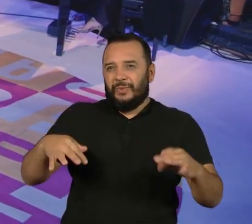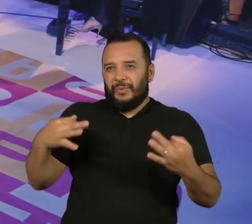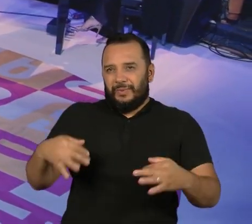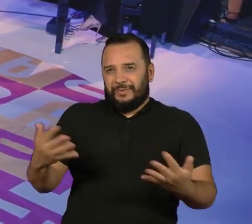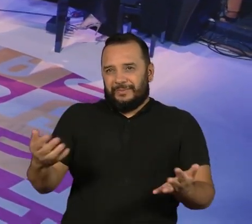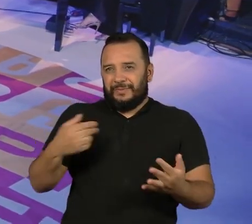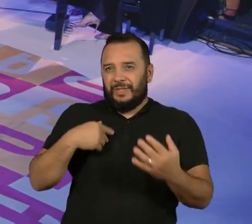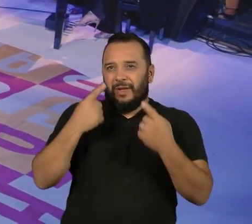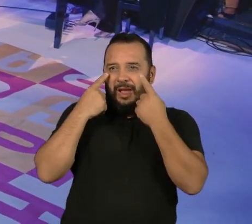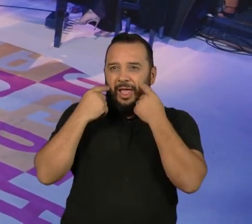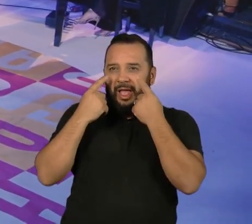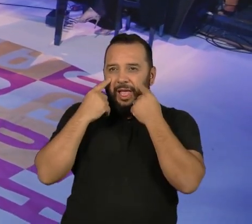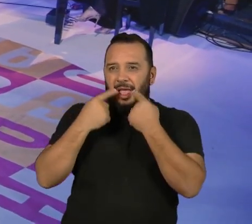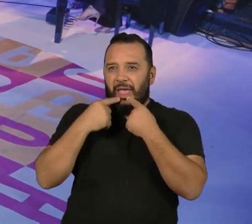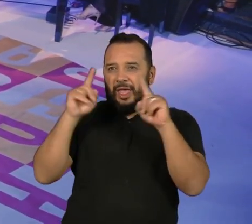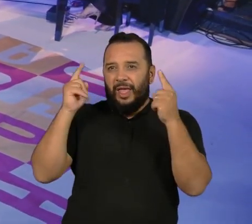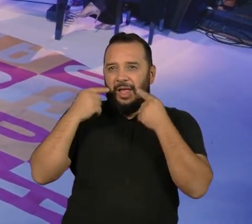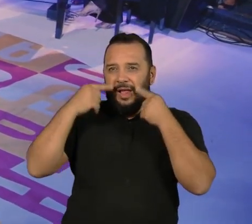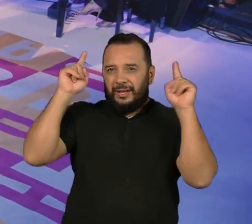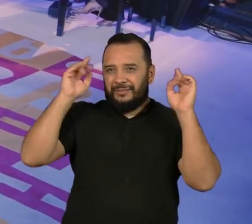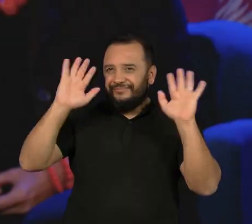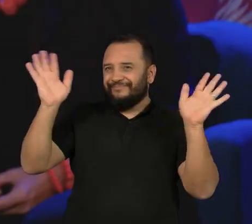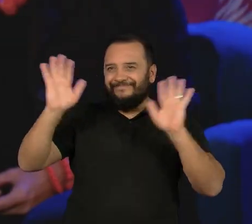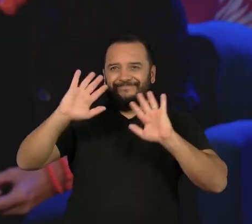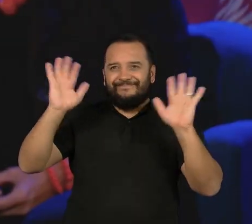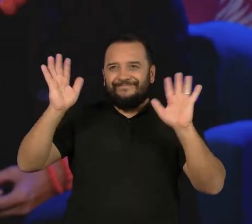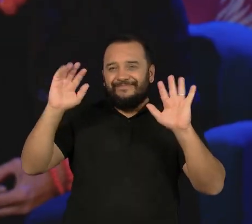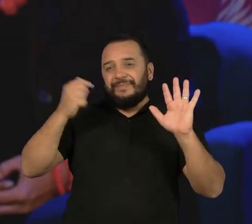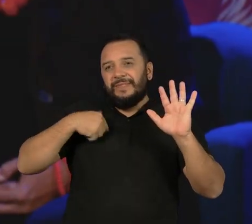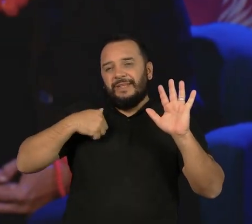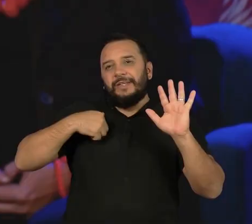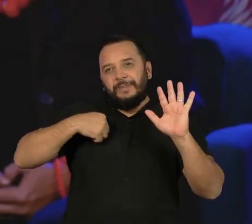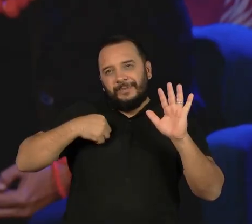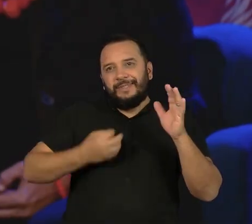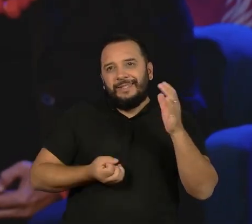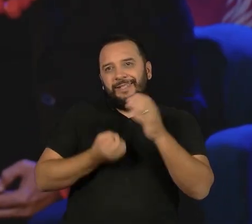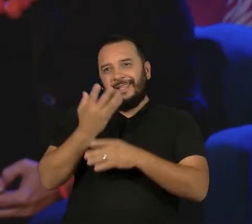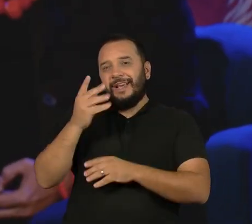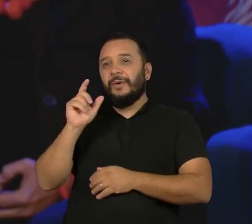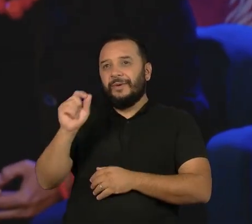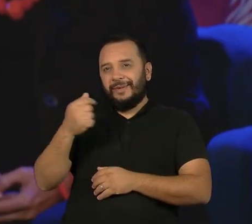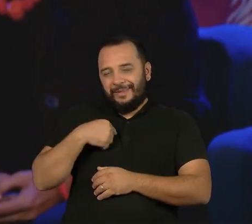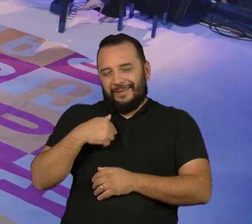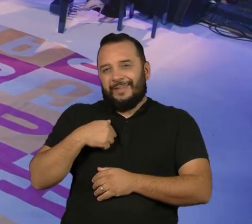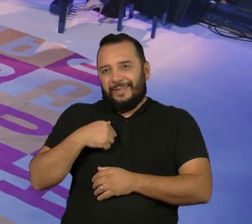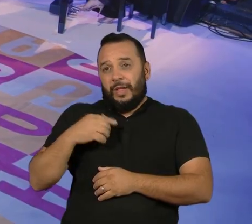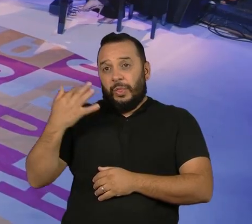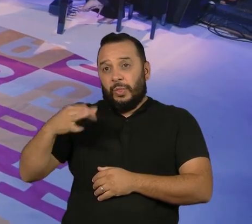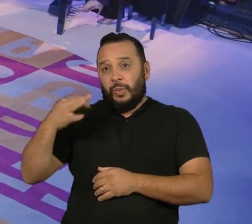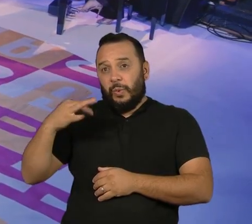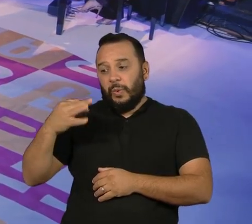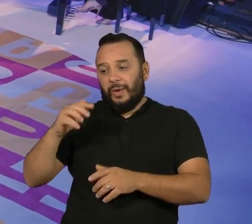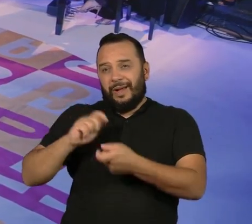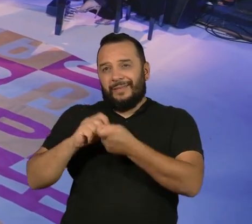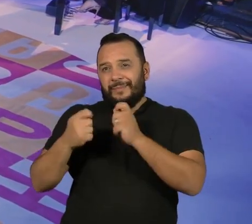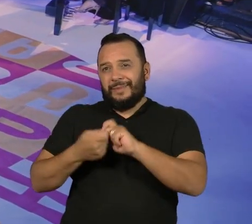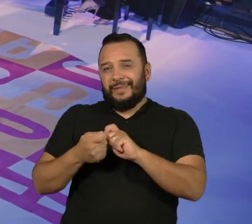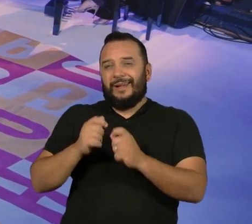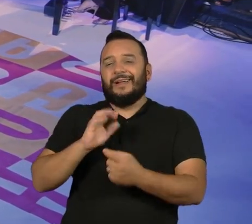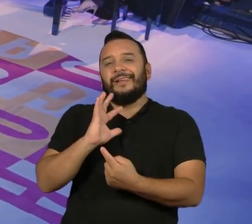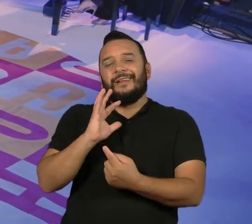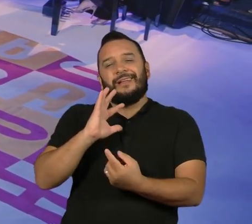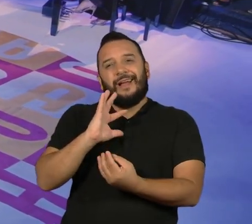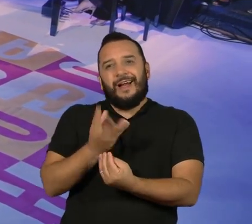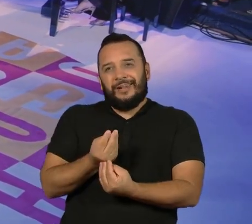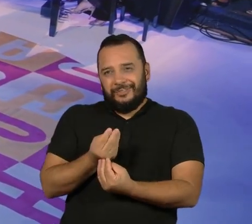de lamentar e ficar num lugar de lamentação, eu resolvi transformar minha dor em arte. Então, essa peça, na verdade, é isso,